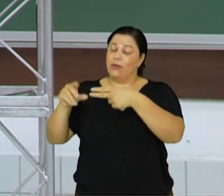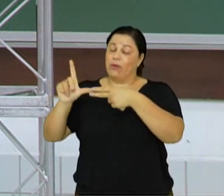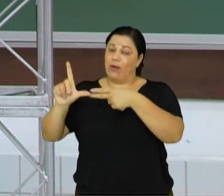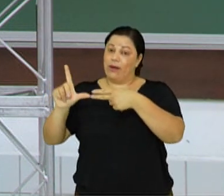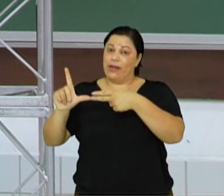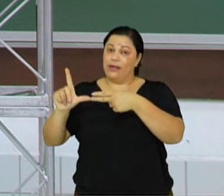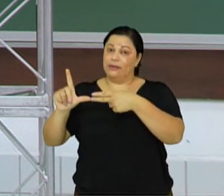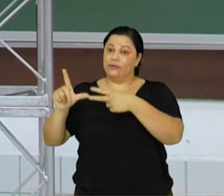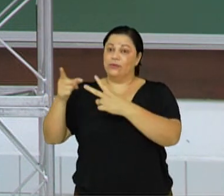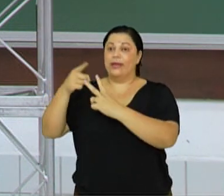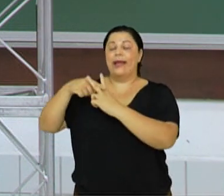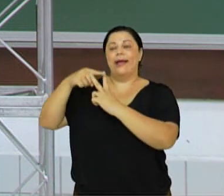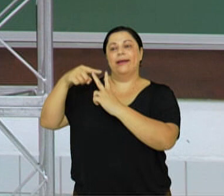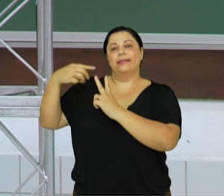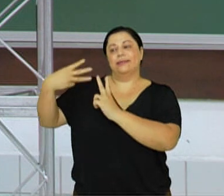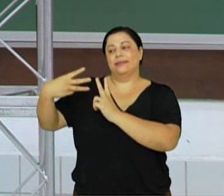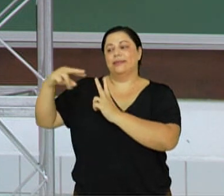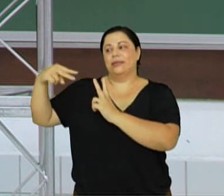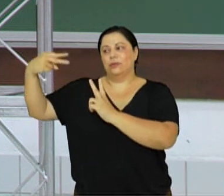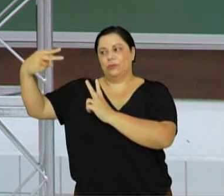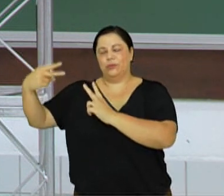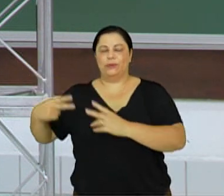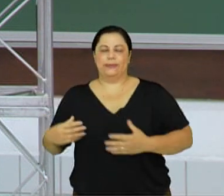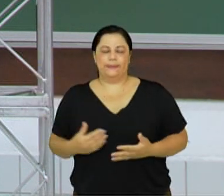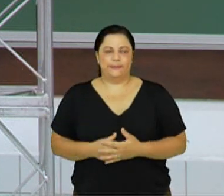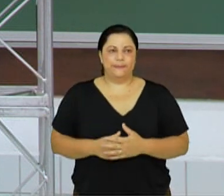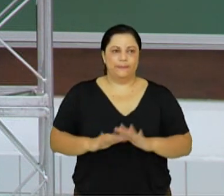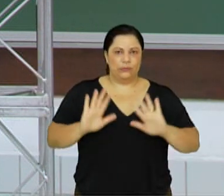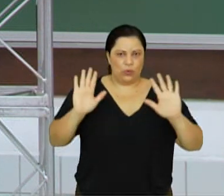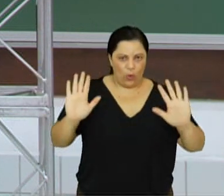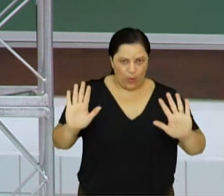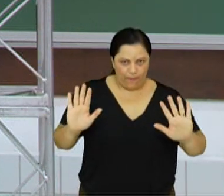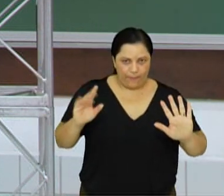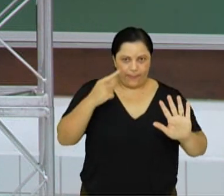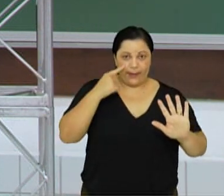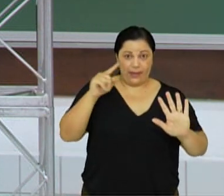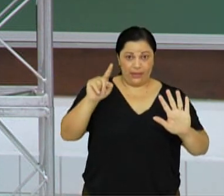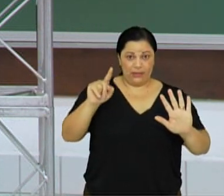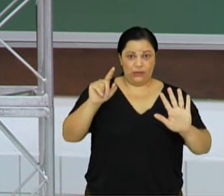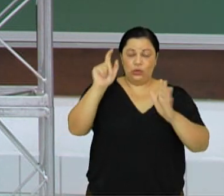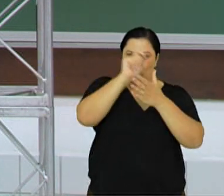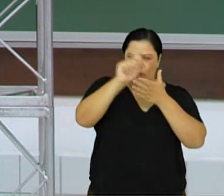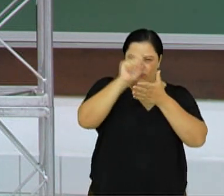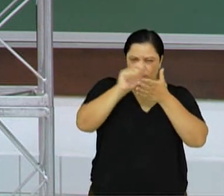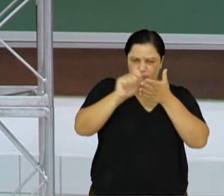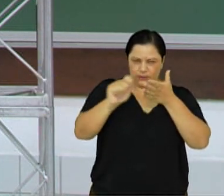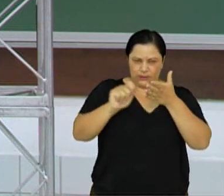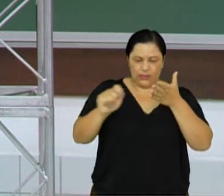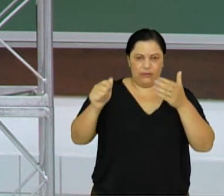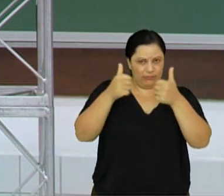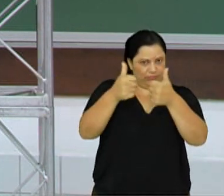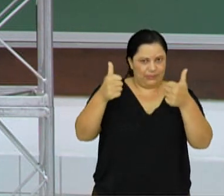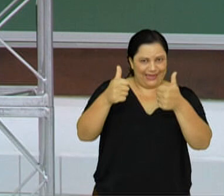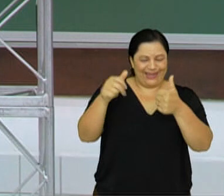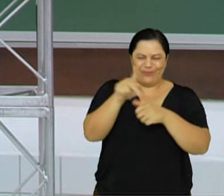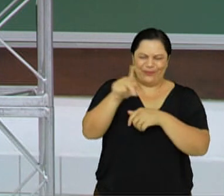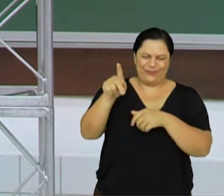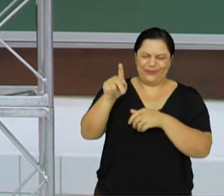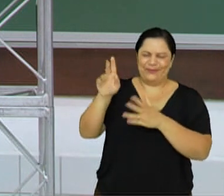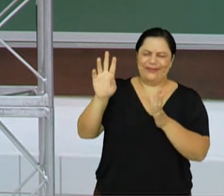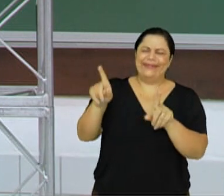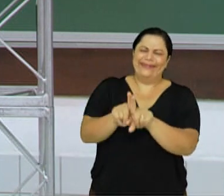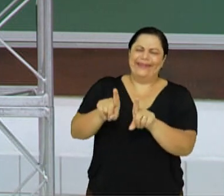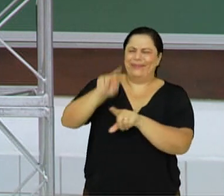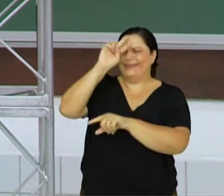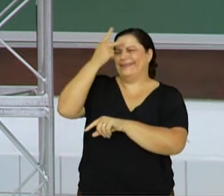raiz de 3 sobre 2. Opa, me enganei. Já coloco ali no quadro, já lembro ali para vocês que a professora também é tanta informação que a